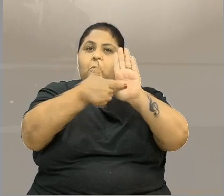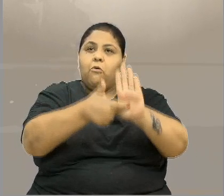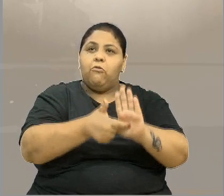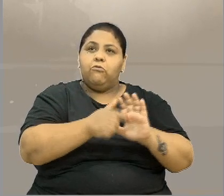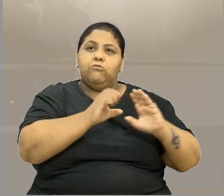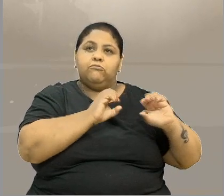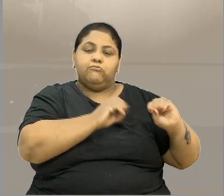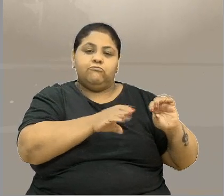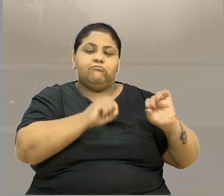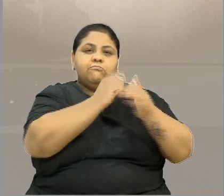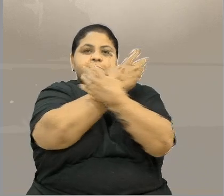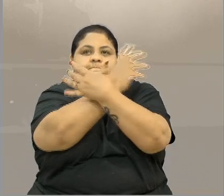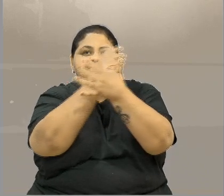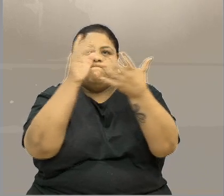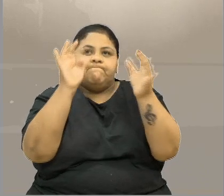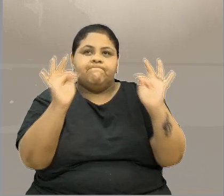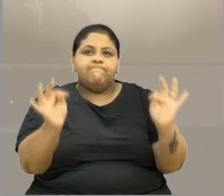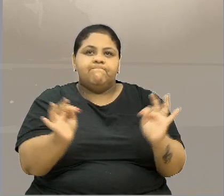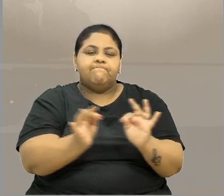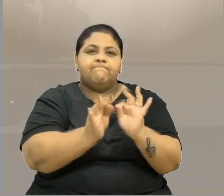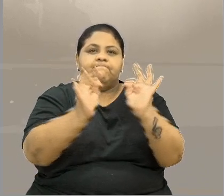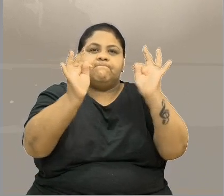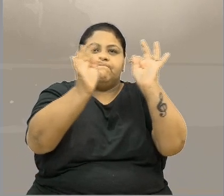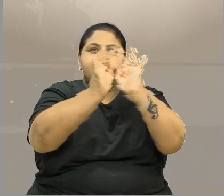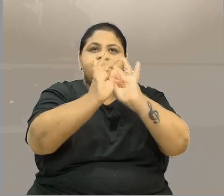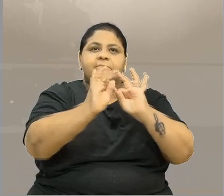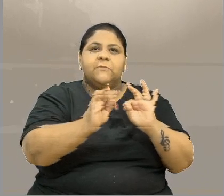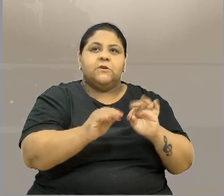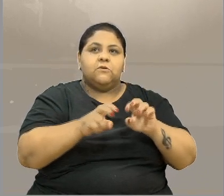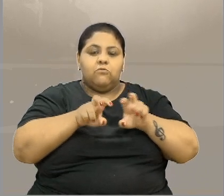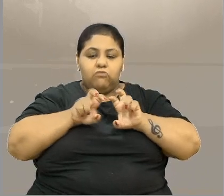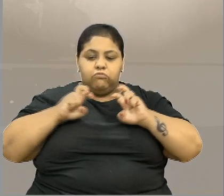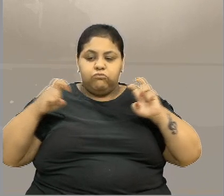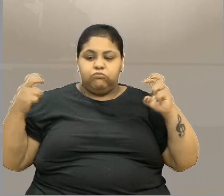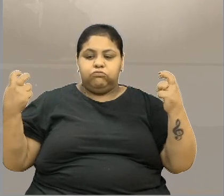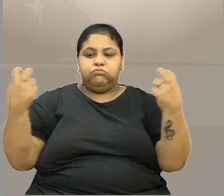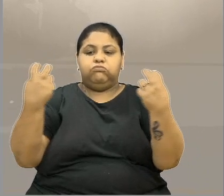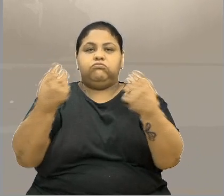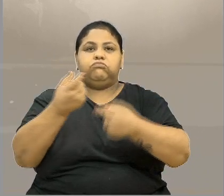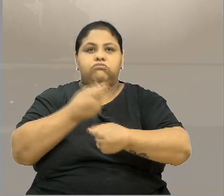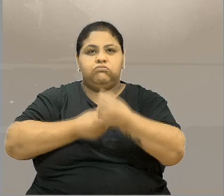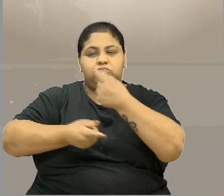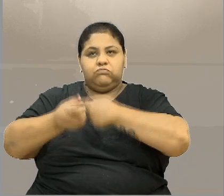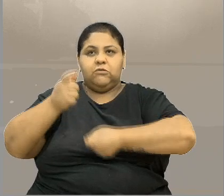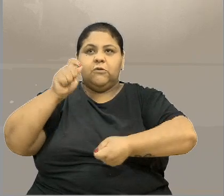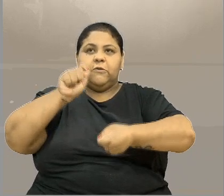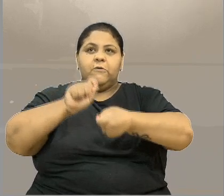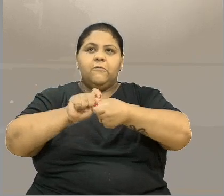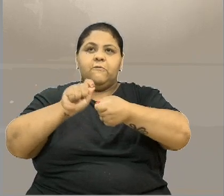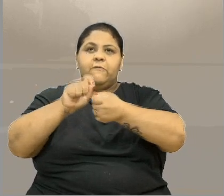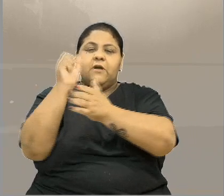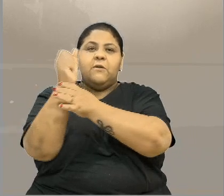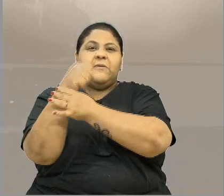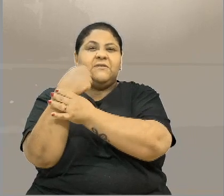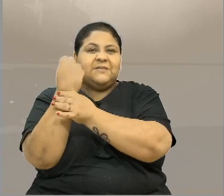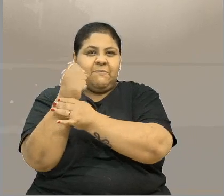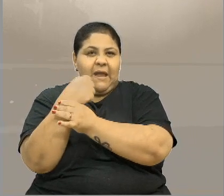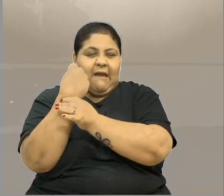e tecnologia, e as rodadas de negócios realizadas pelo SEBRAE, que conectam